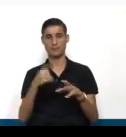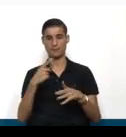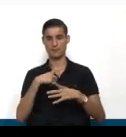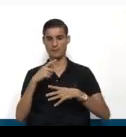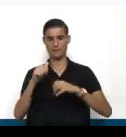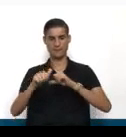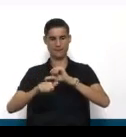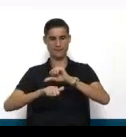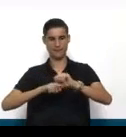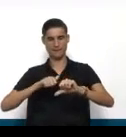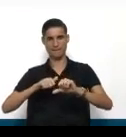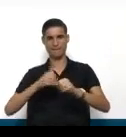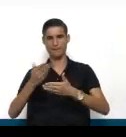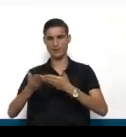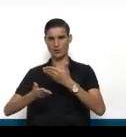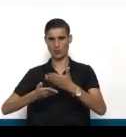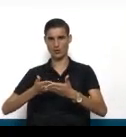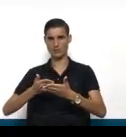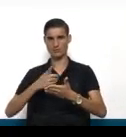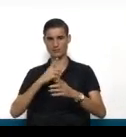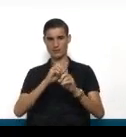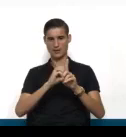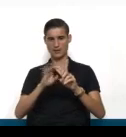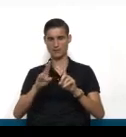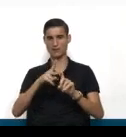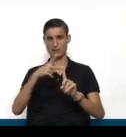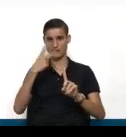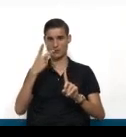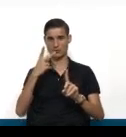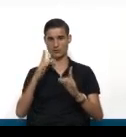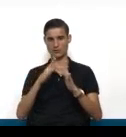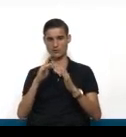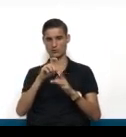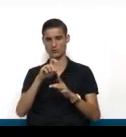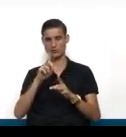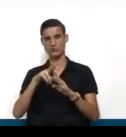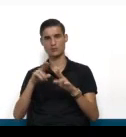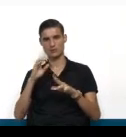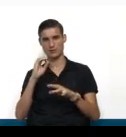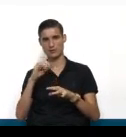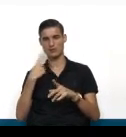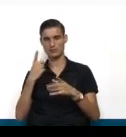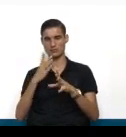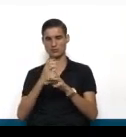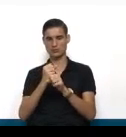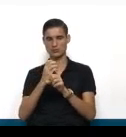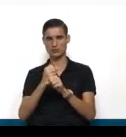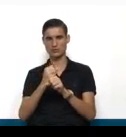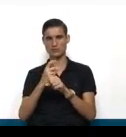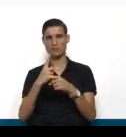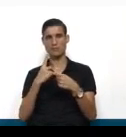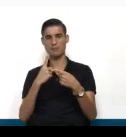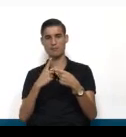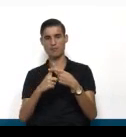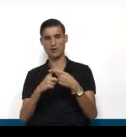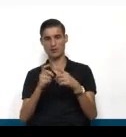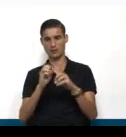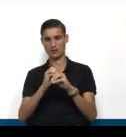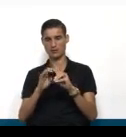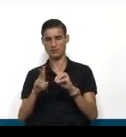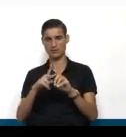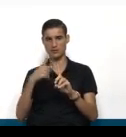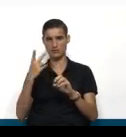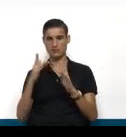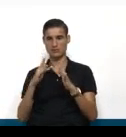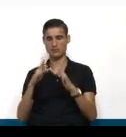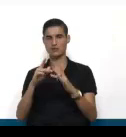eu substituo essa derivada segunda em relação a x, que dá zero aqui na minha equação, mais a derivada segunda